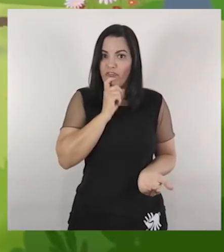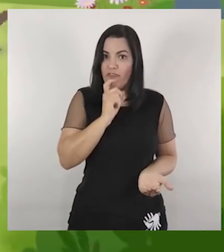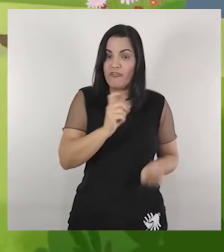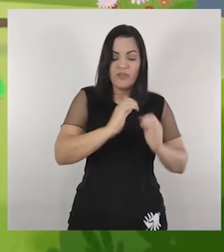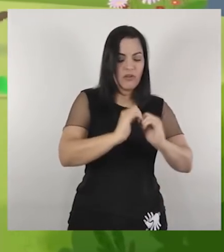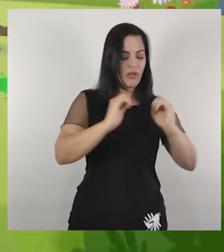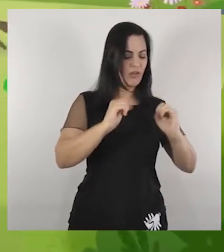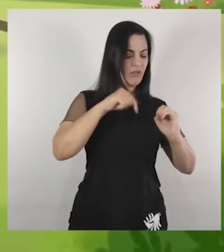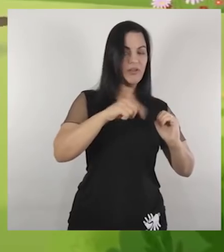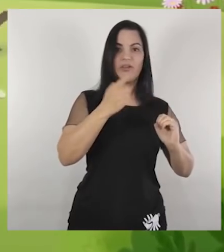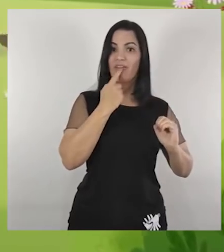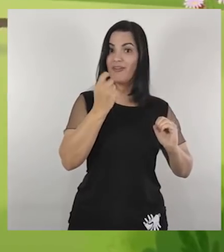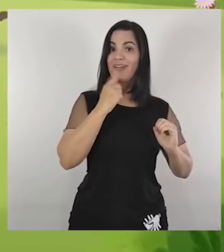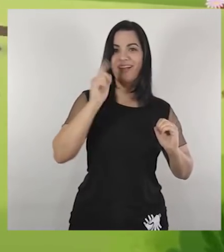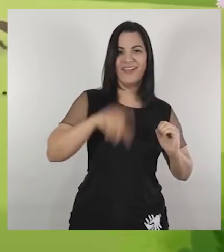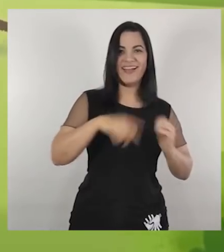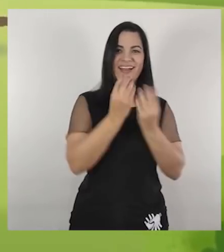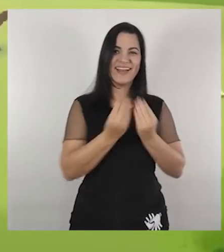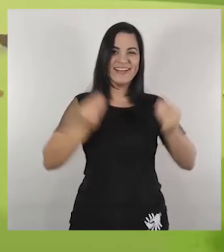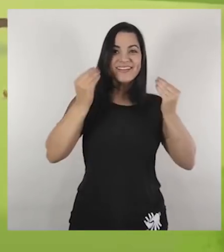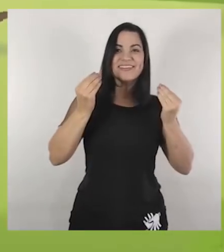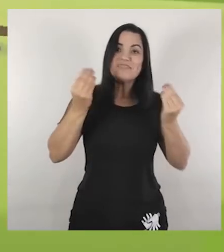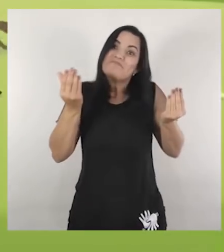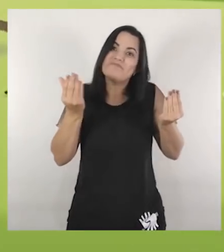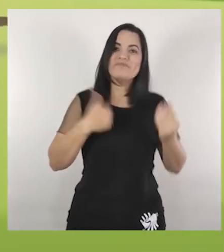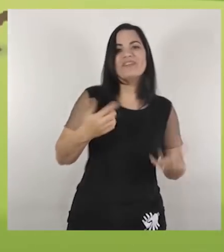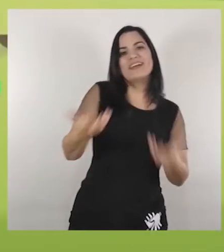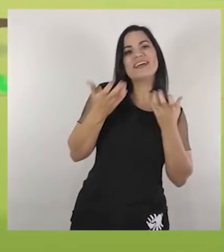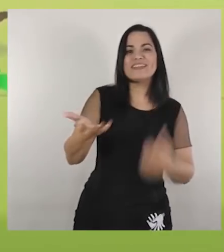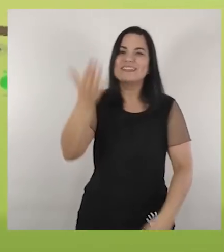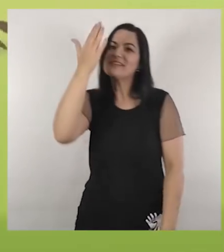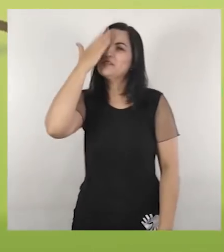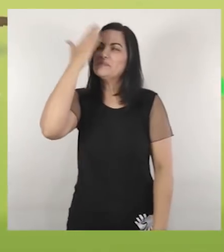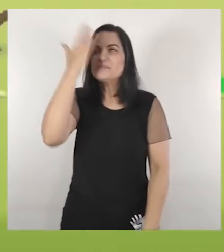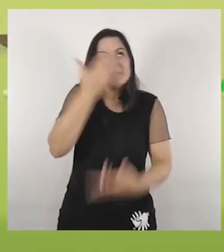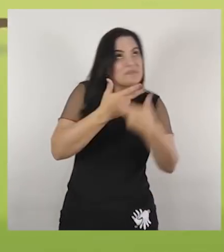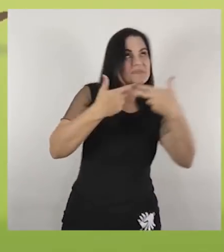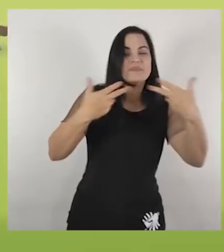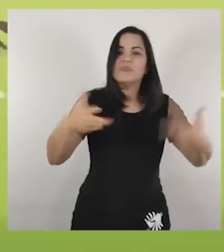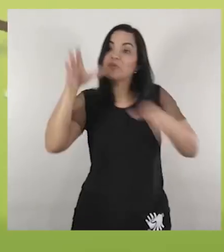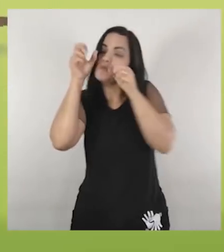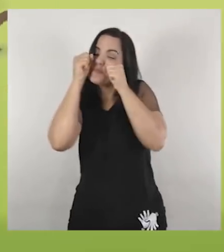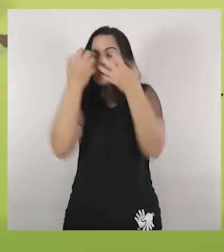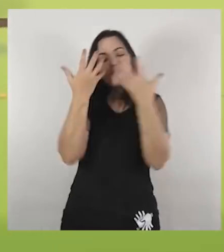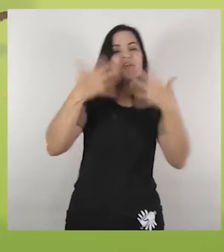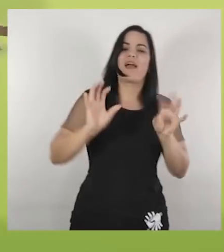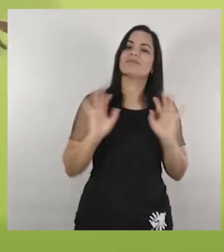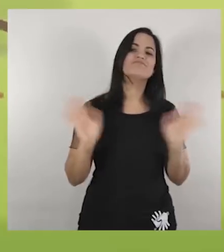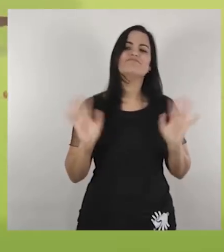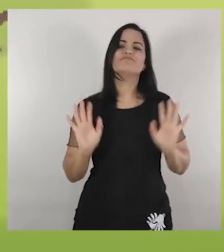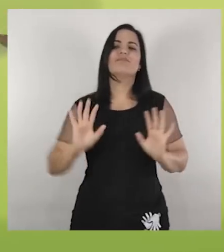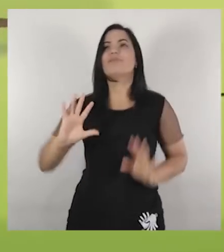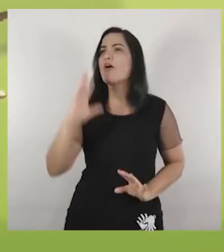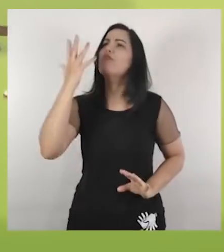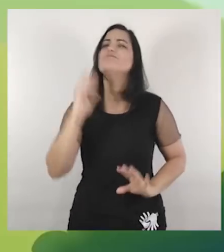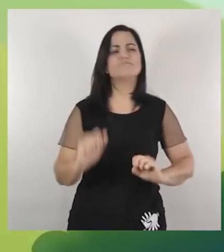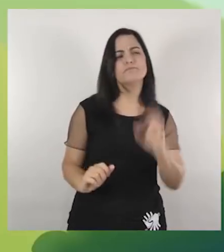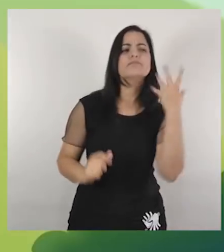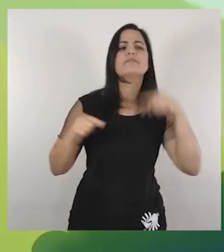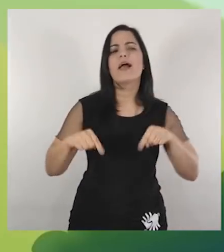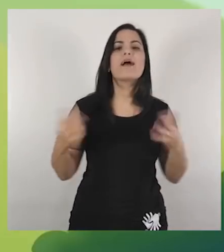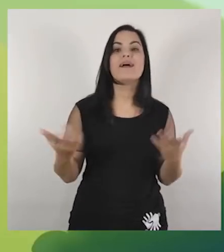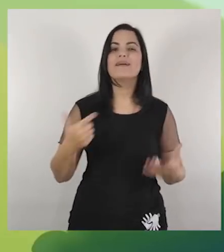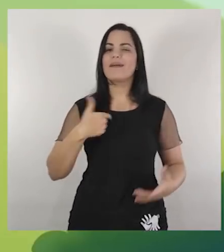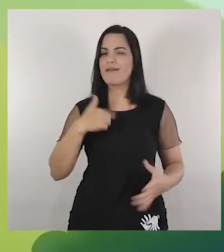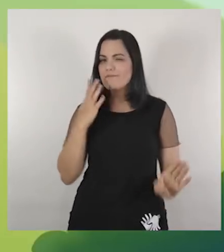a melancia. Eu quero saber, não quero dormir. O que